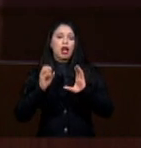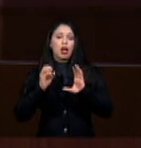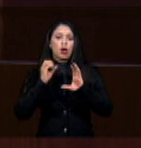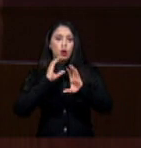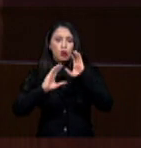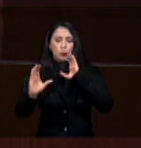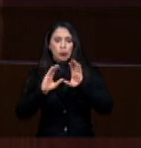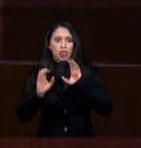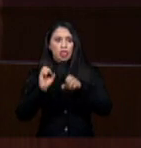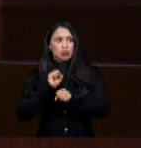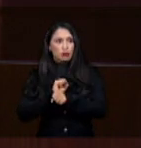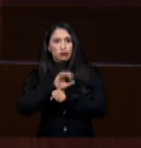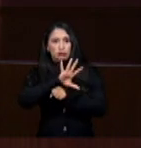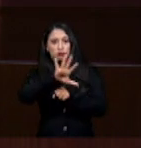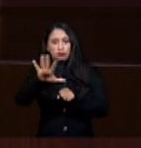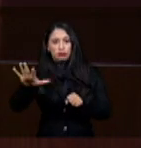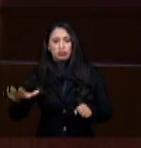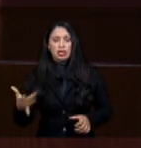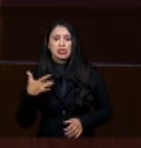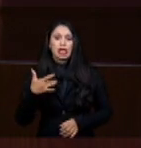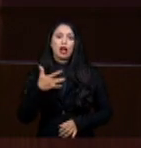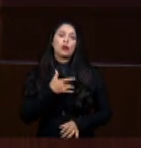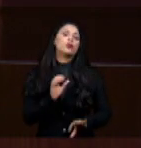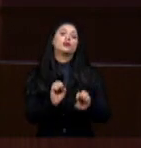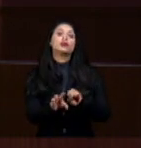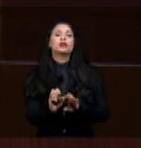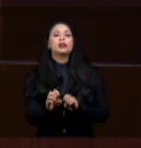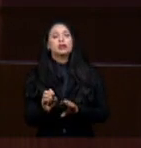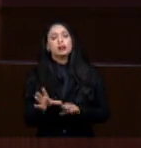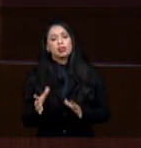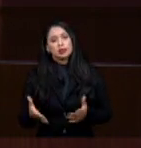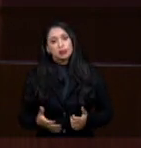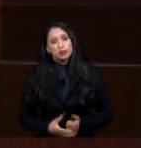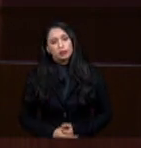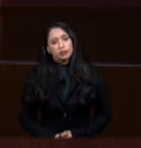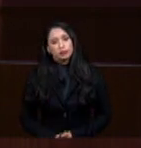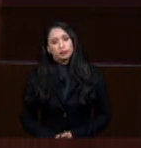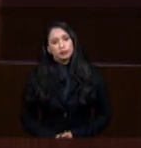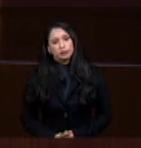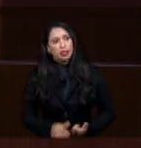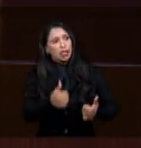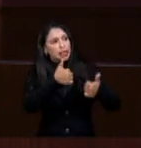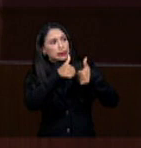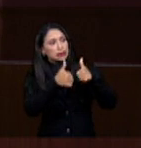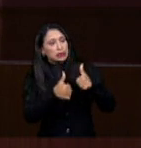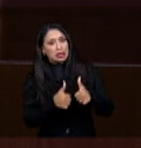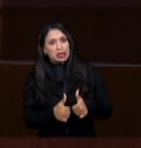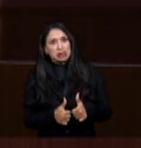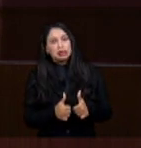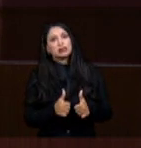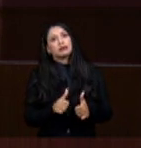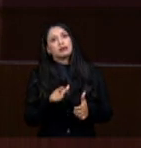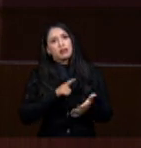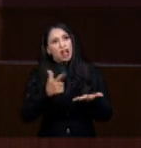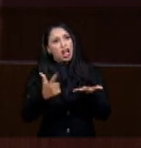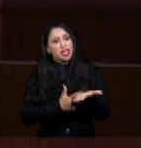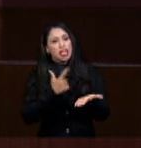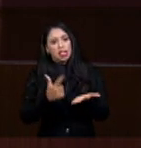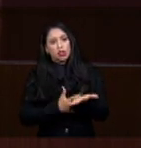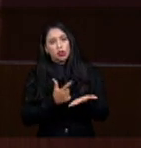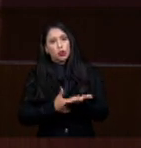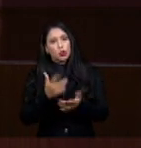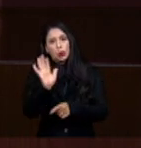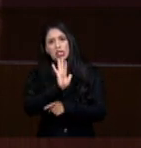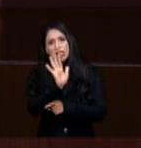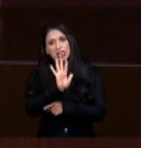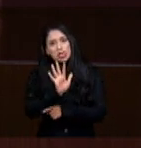saúde a educação quaisquer que sejam as as análises que passamos a literatura